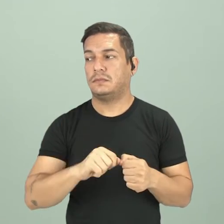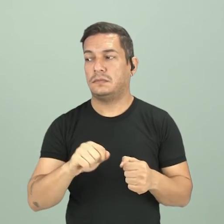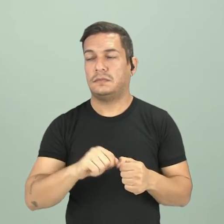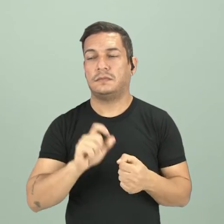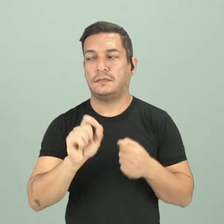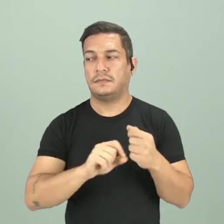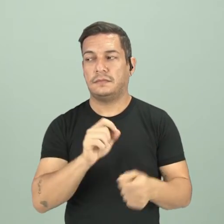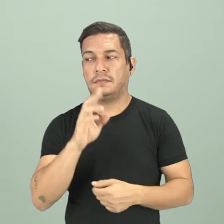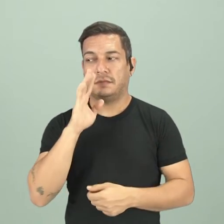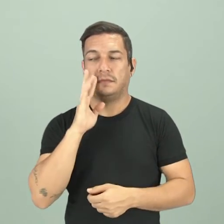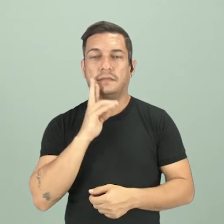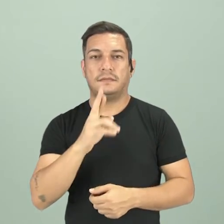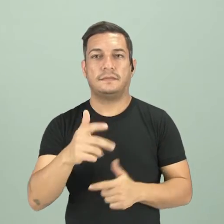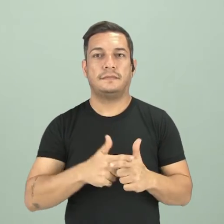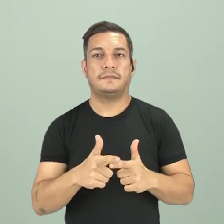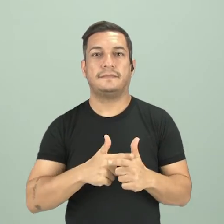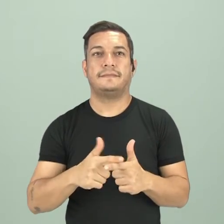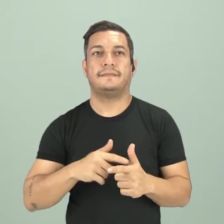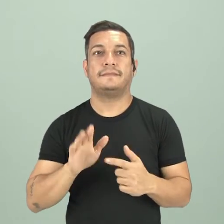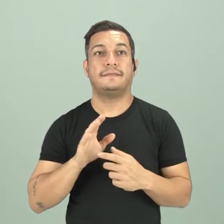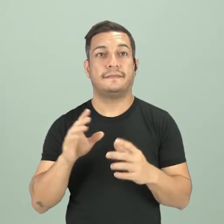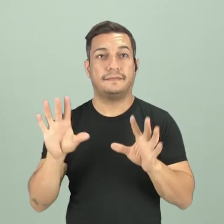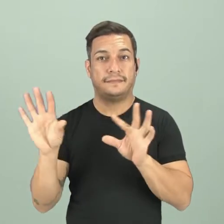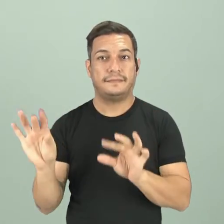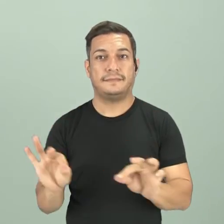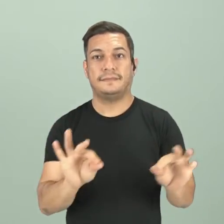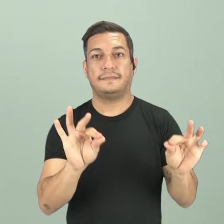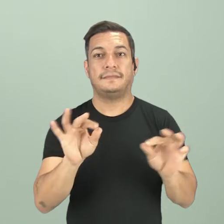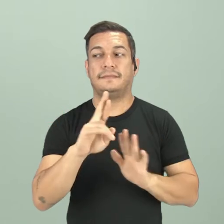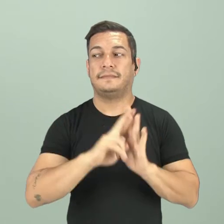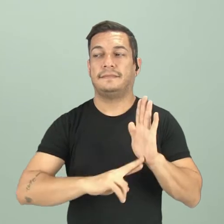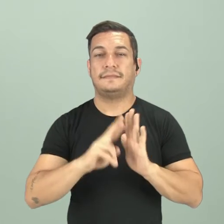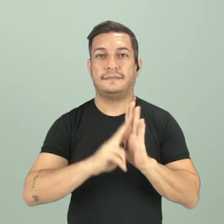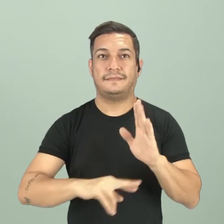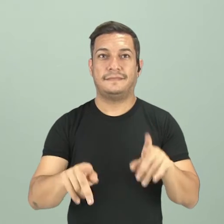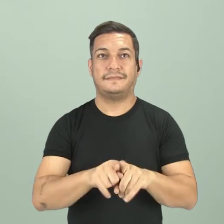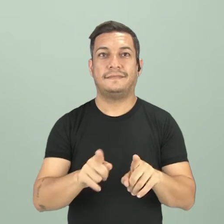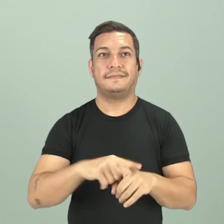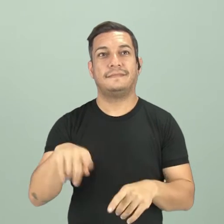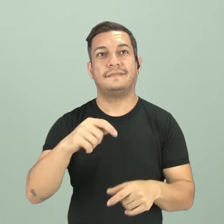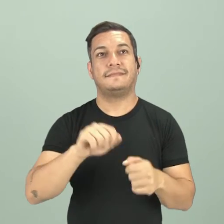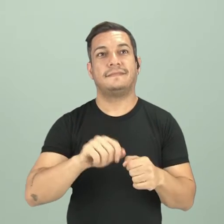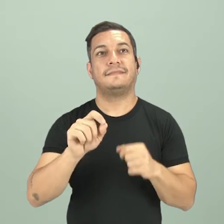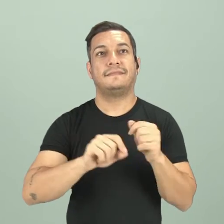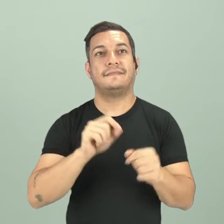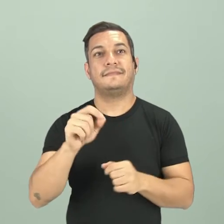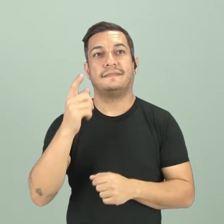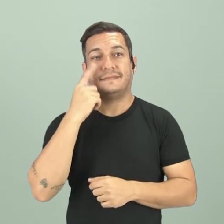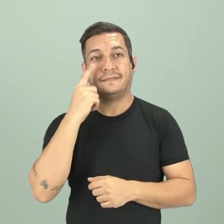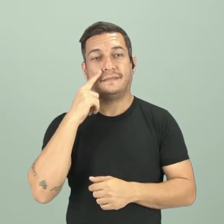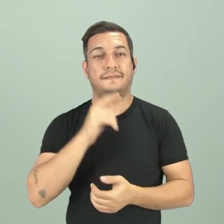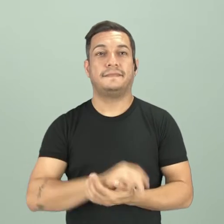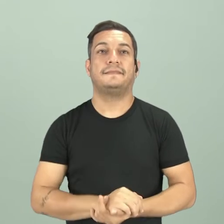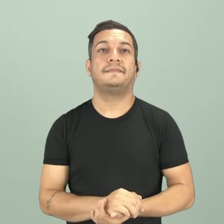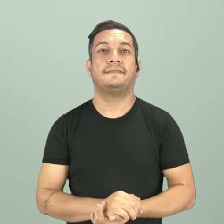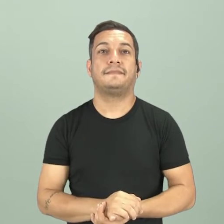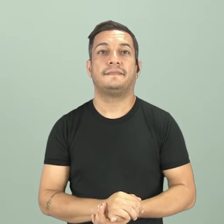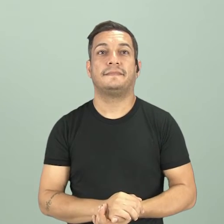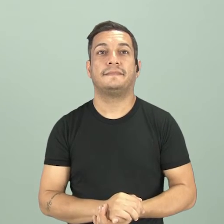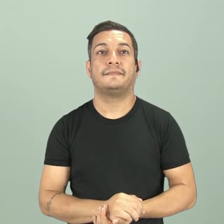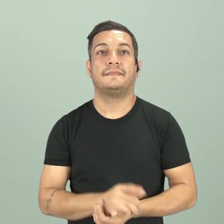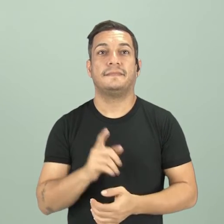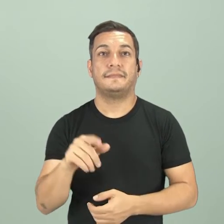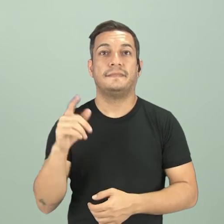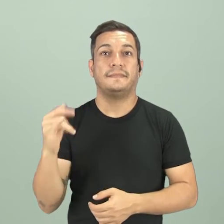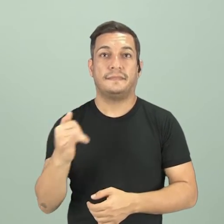para resolver esse problema? Eu trouxe um trechinho aqui de uma redação, exatamente exemplificando para vocês a questão da ação. Olha lá comigo. Ó. Dessa forma,